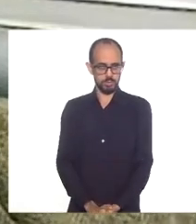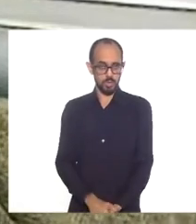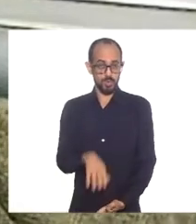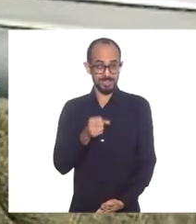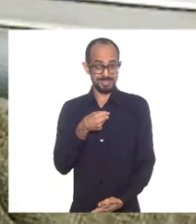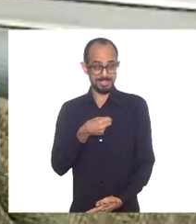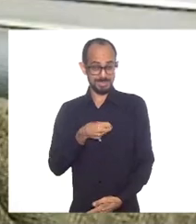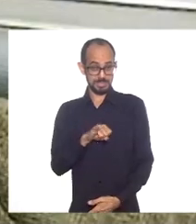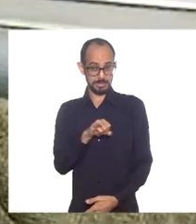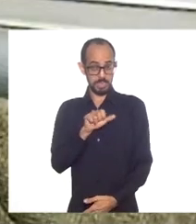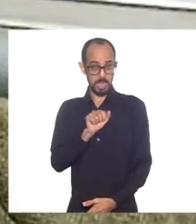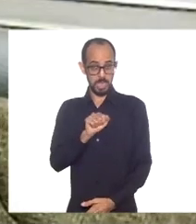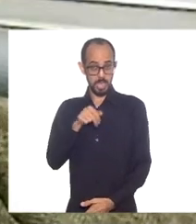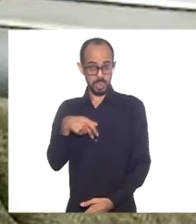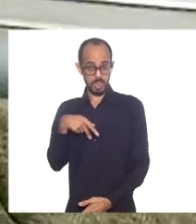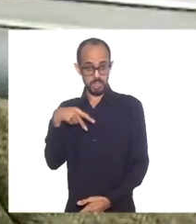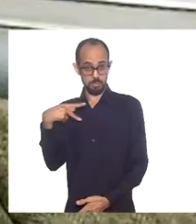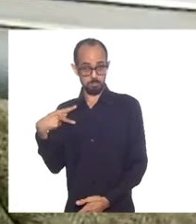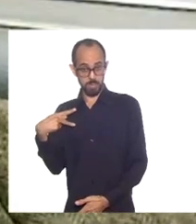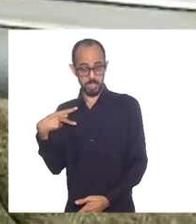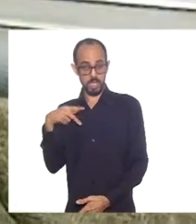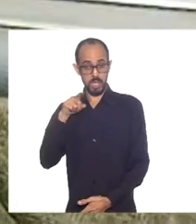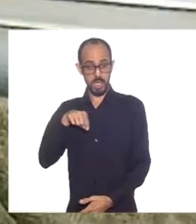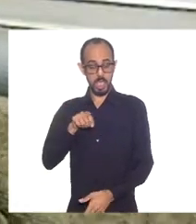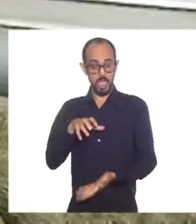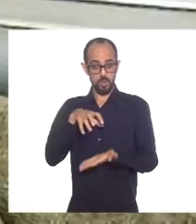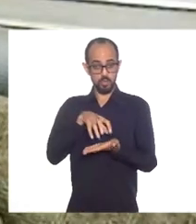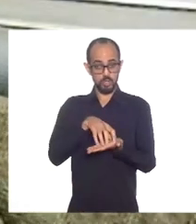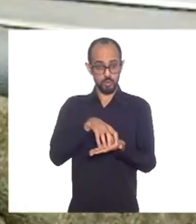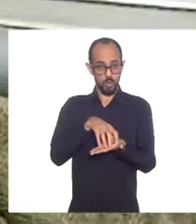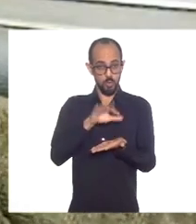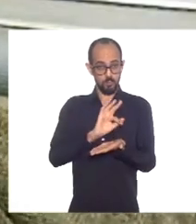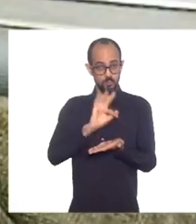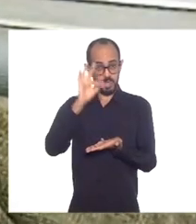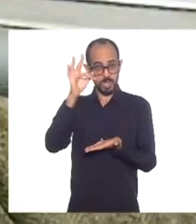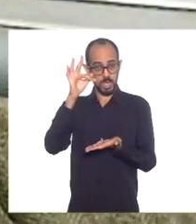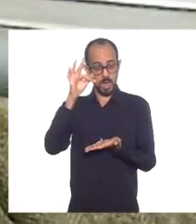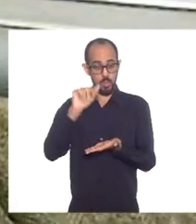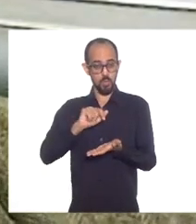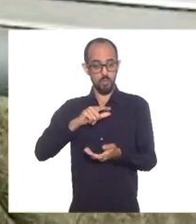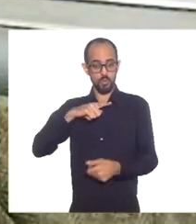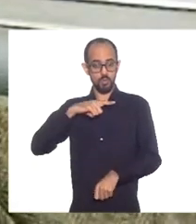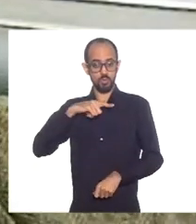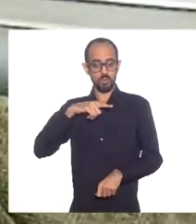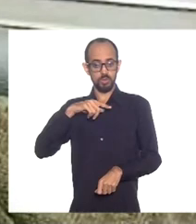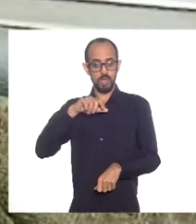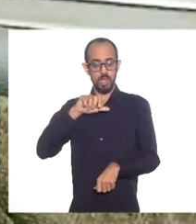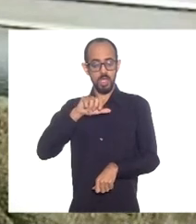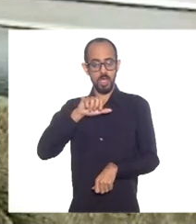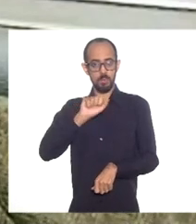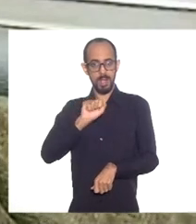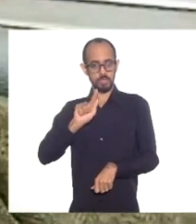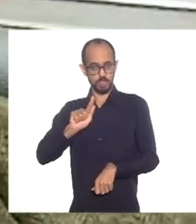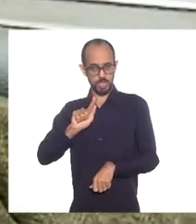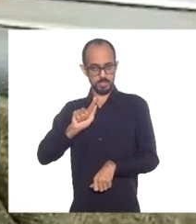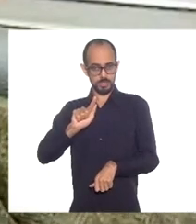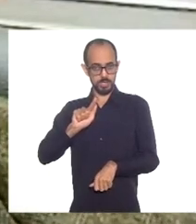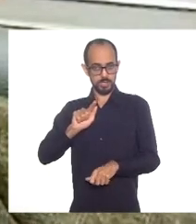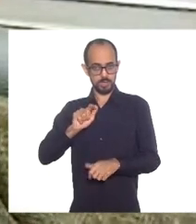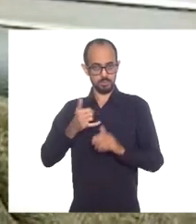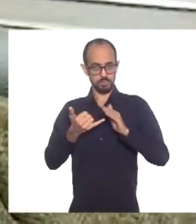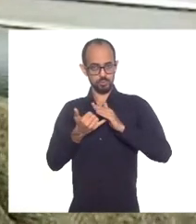ANP é um órgão federal, uma agência reguladora, e não